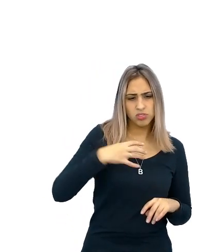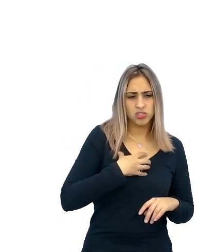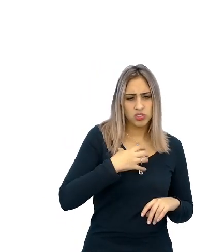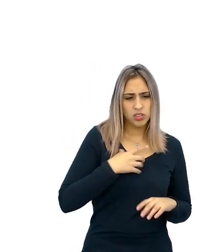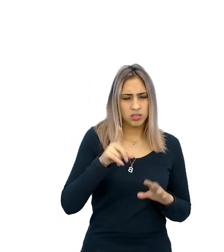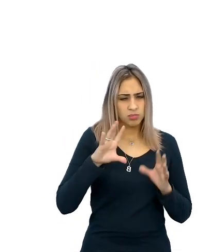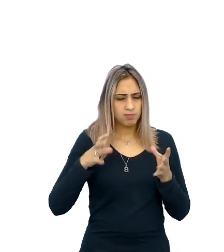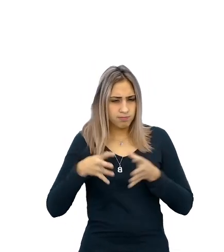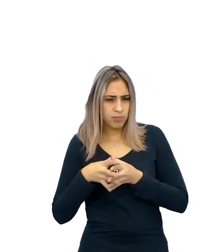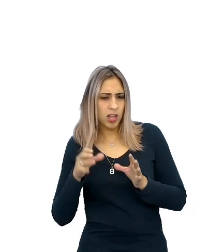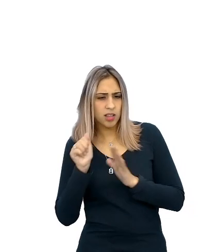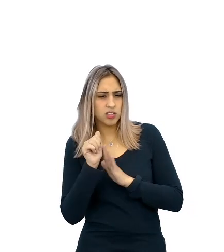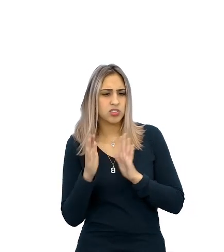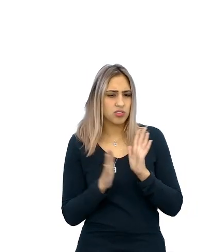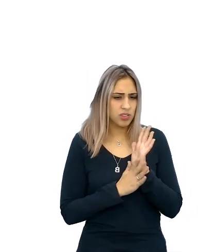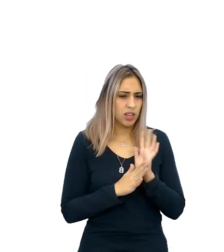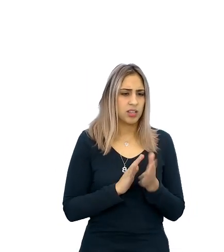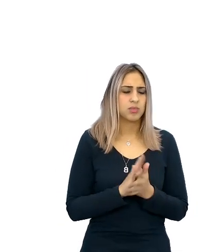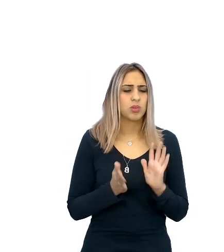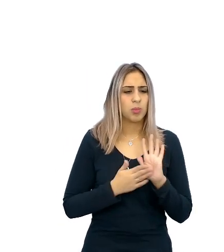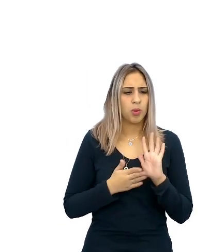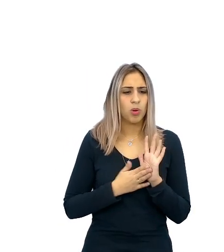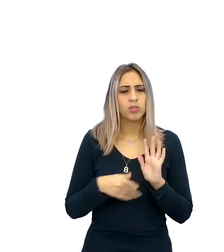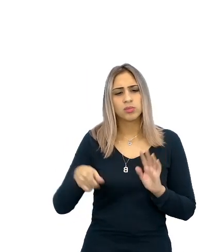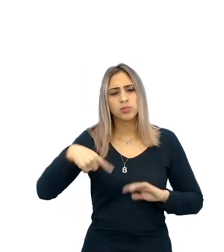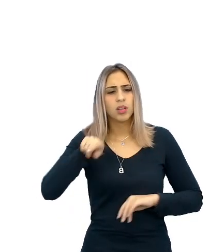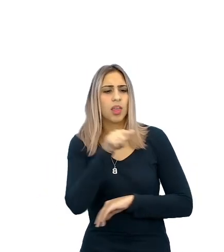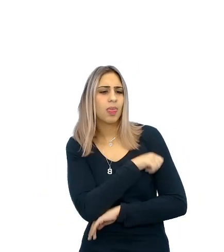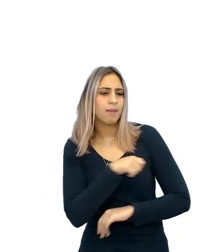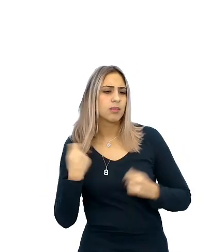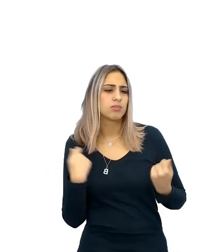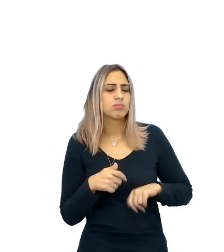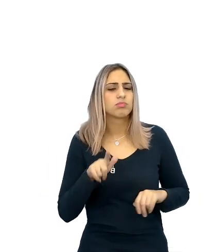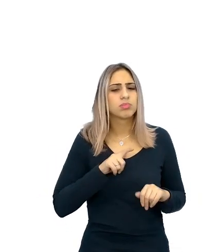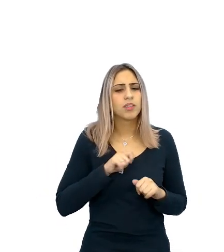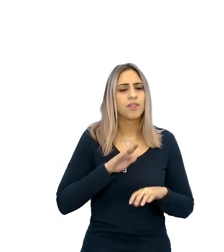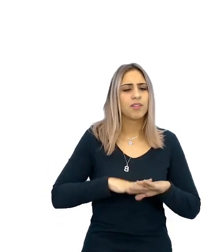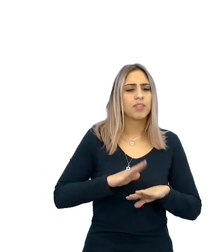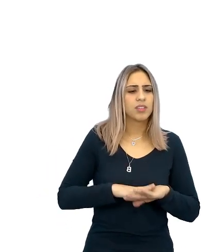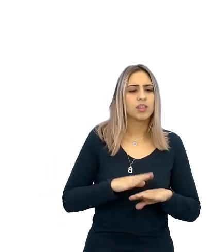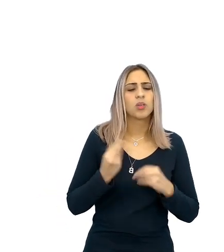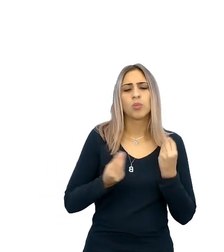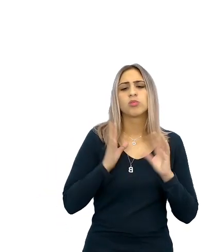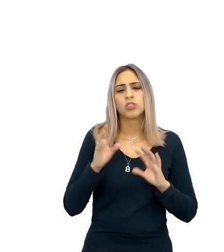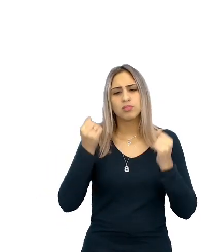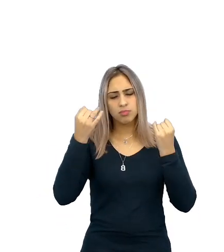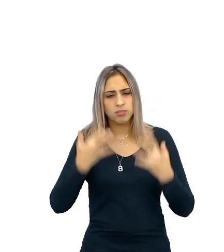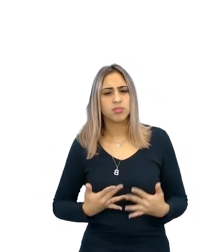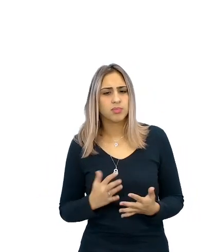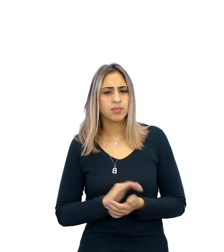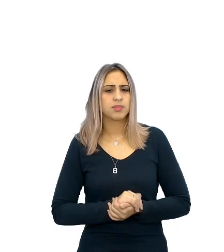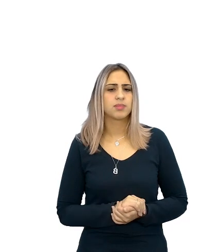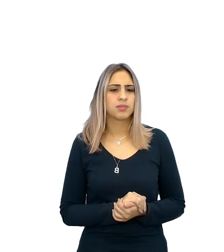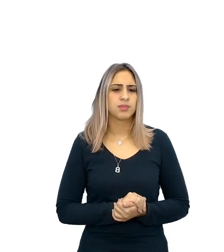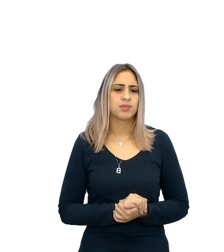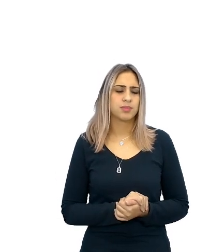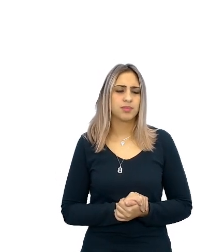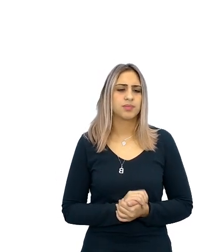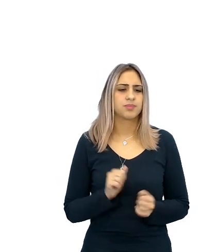nesse conjunto de atividades propostas, os estudantes terão de elaborar, né? Como já falamos,